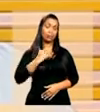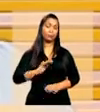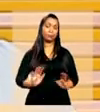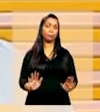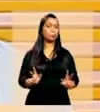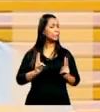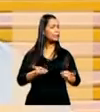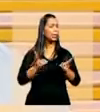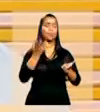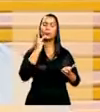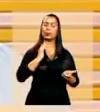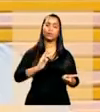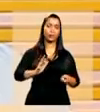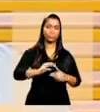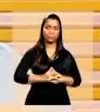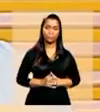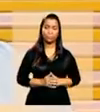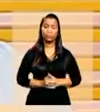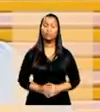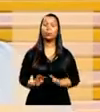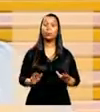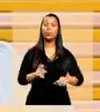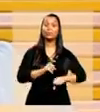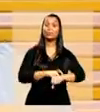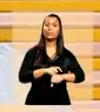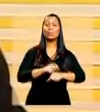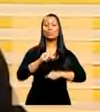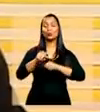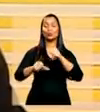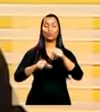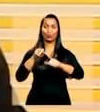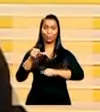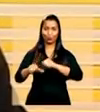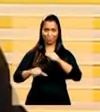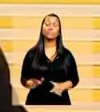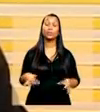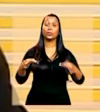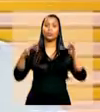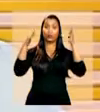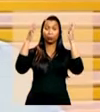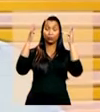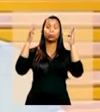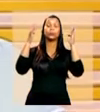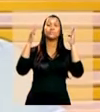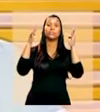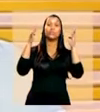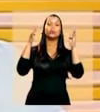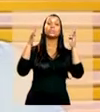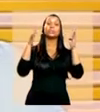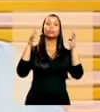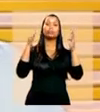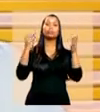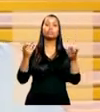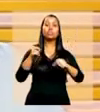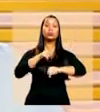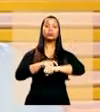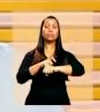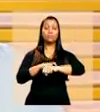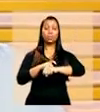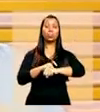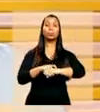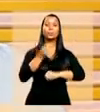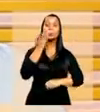criança. Sempre vai ser criança. Só que os tempos mudaram. A tecnologia, ela tomou muito